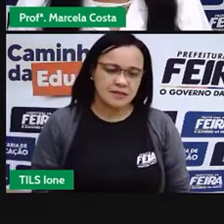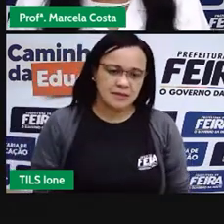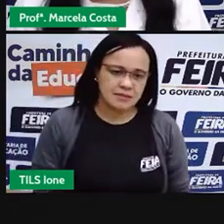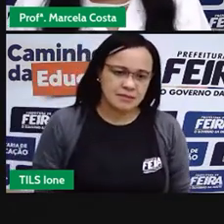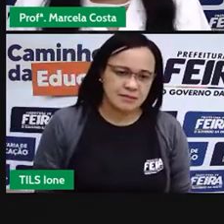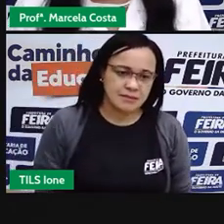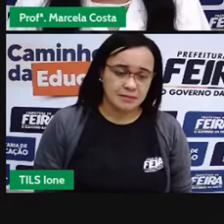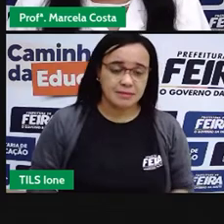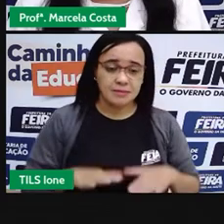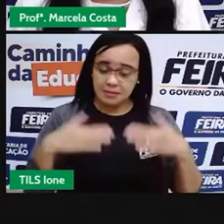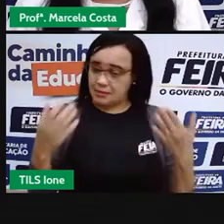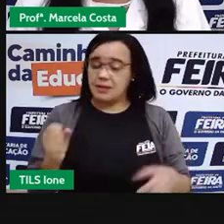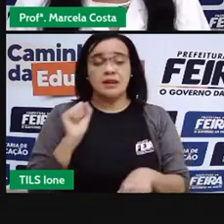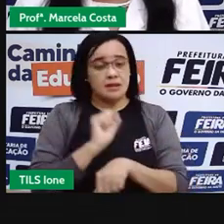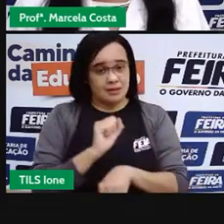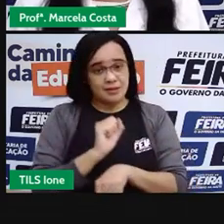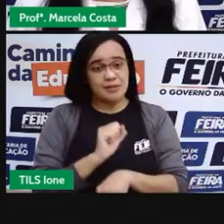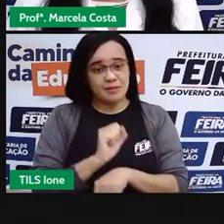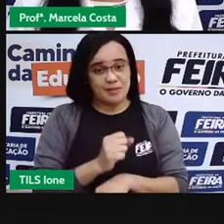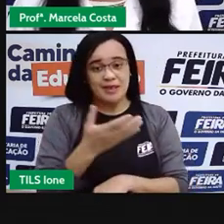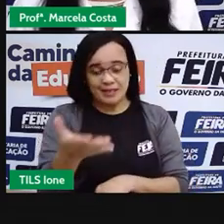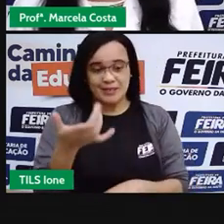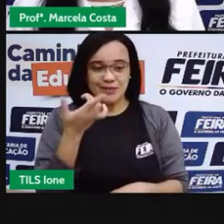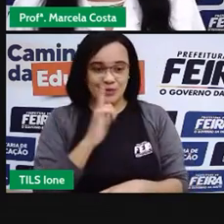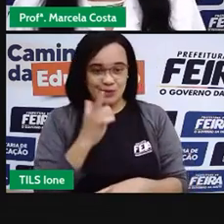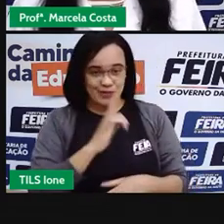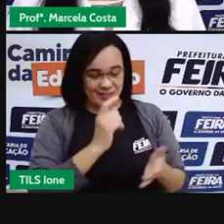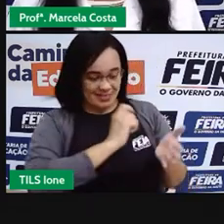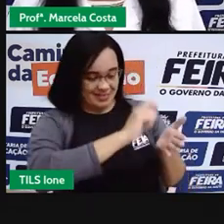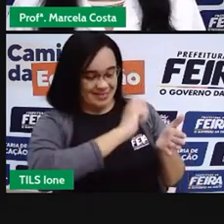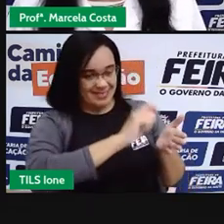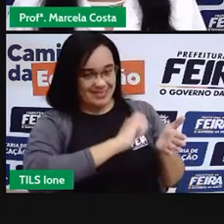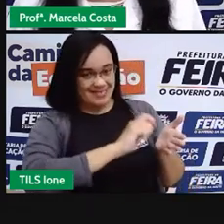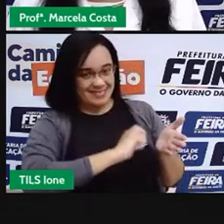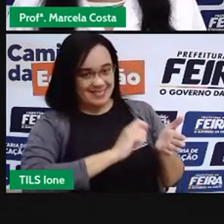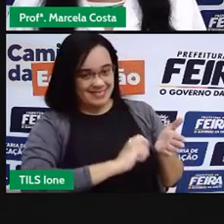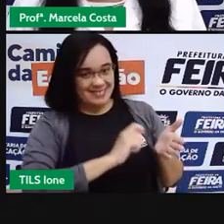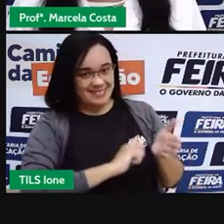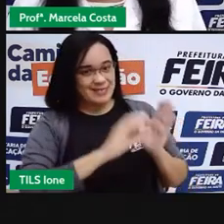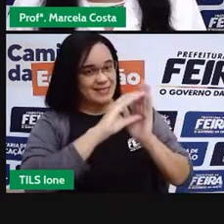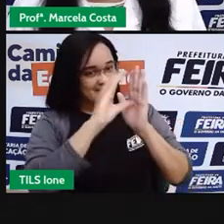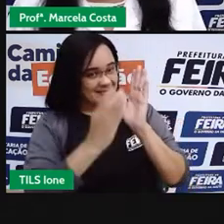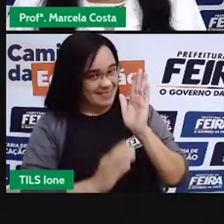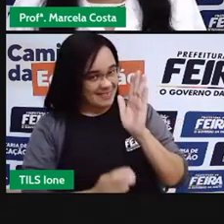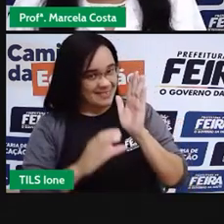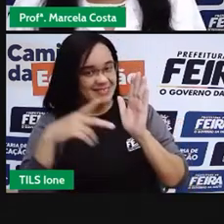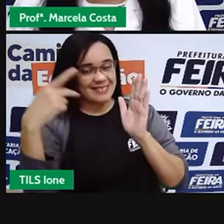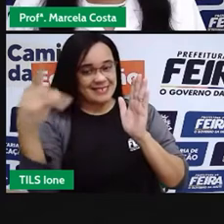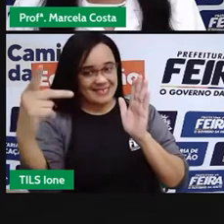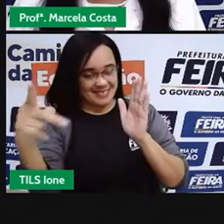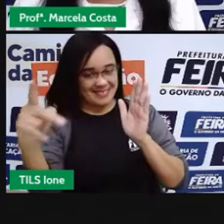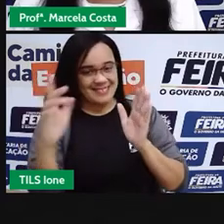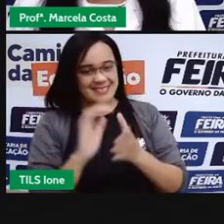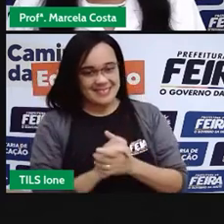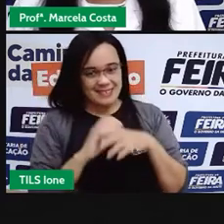Espero que você tenha conseguido aí acompanhar a escrita dessas características, certo?